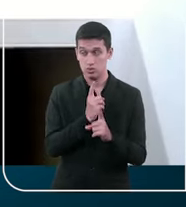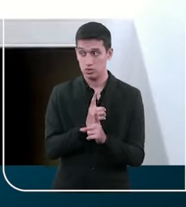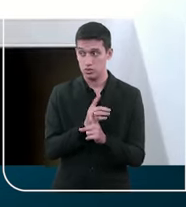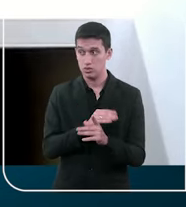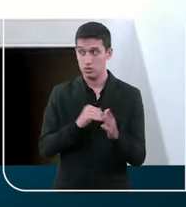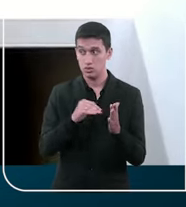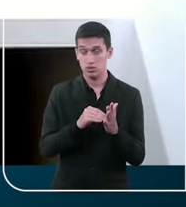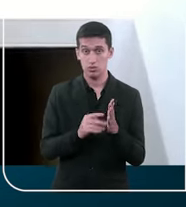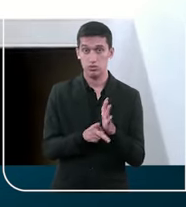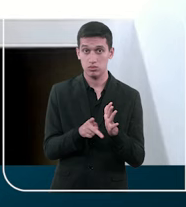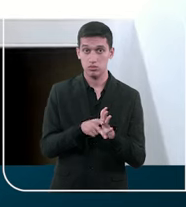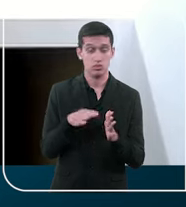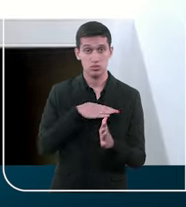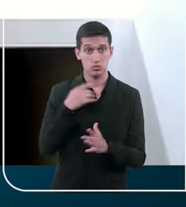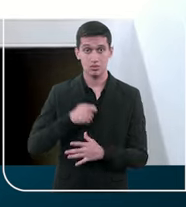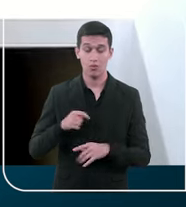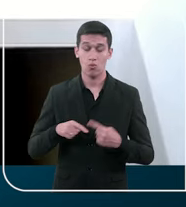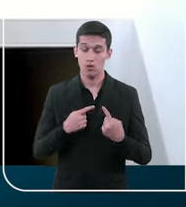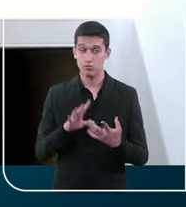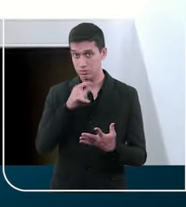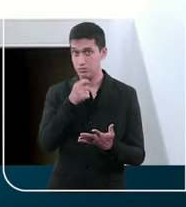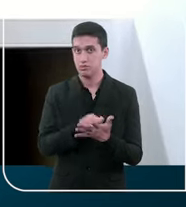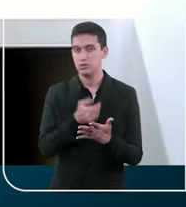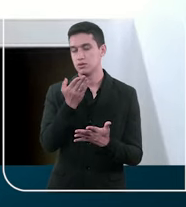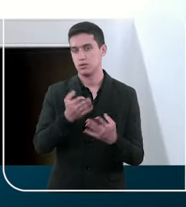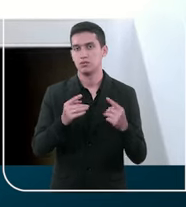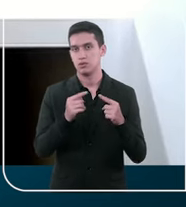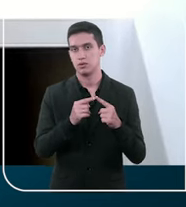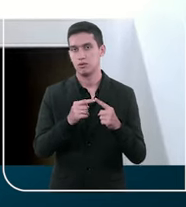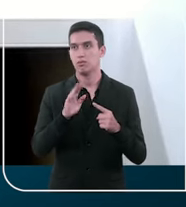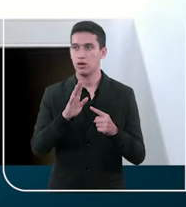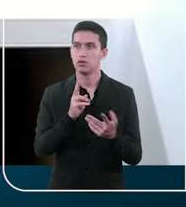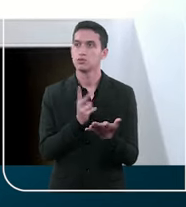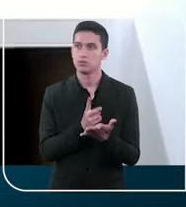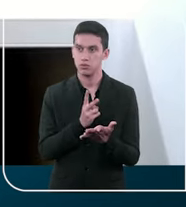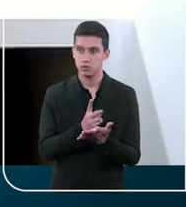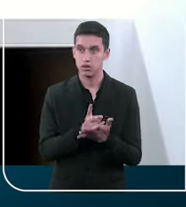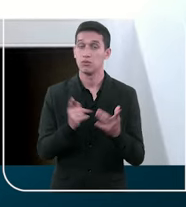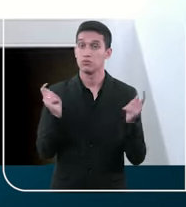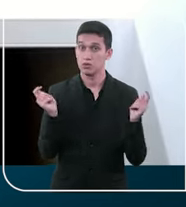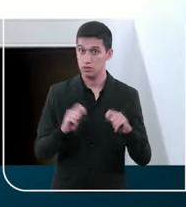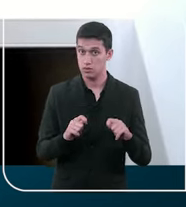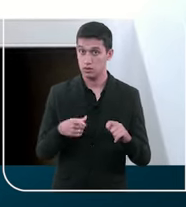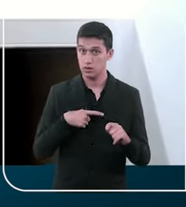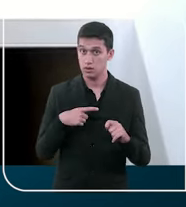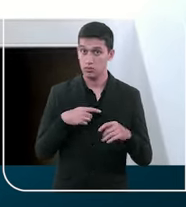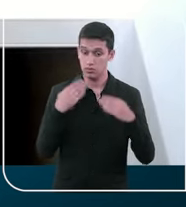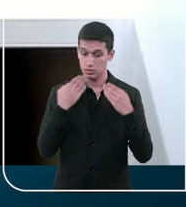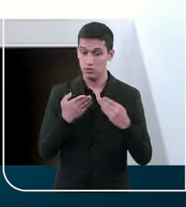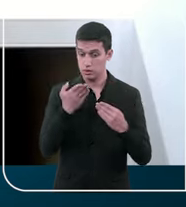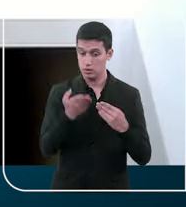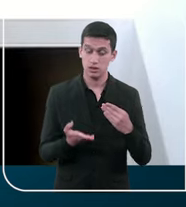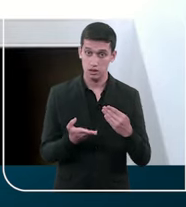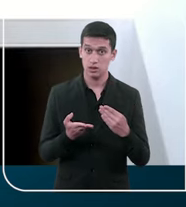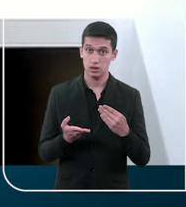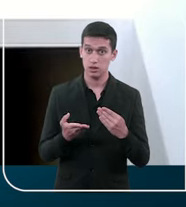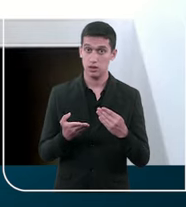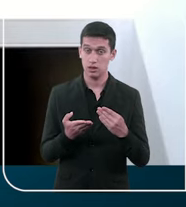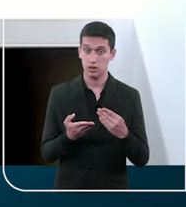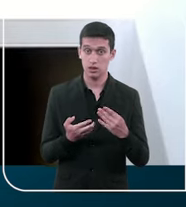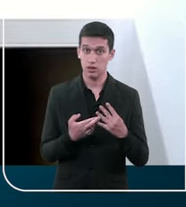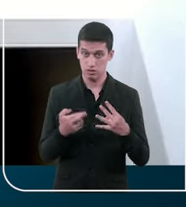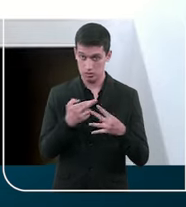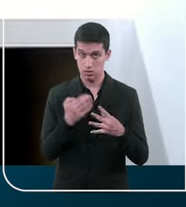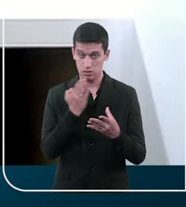julgador togado no juiz leigo quando ele toma uma decisão nesse sentido. Mas prevalece que é possível a interposição desse